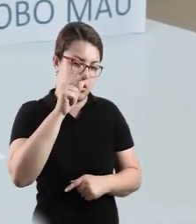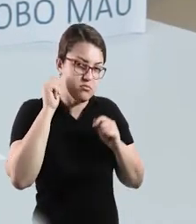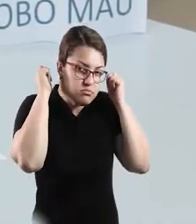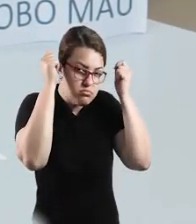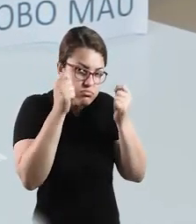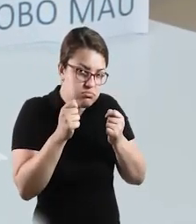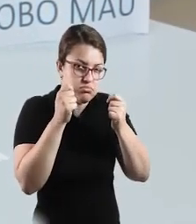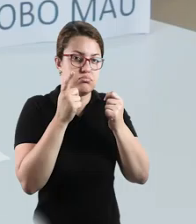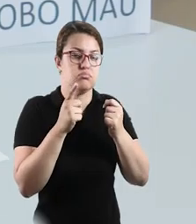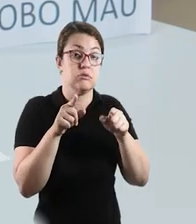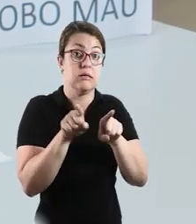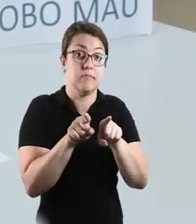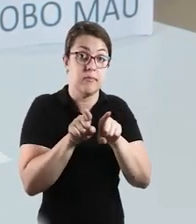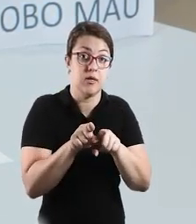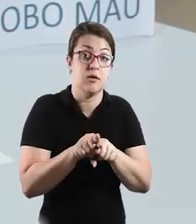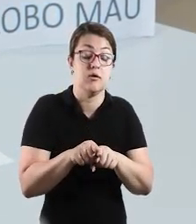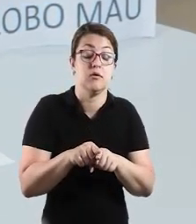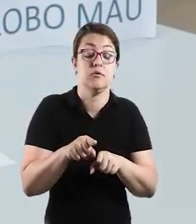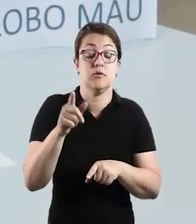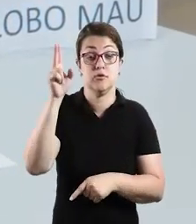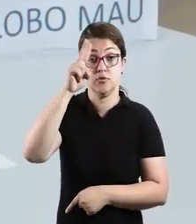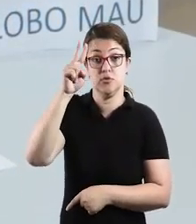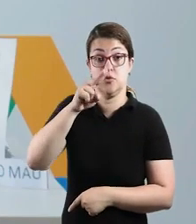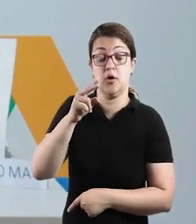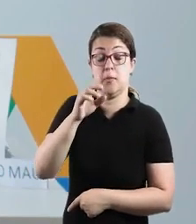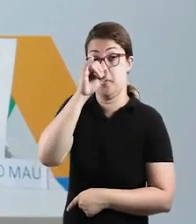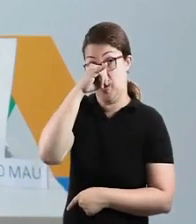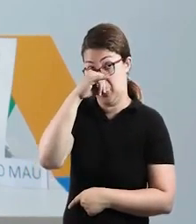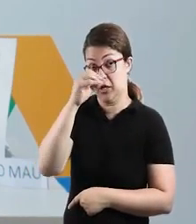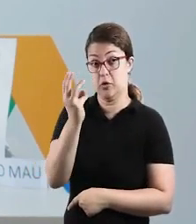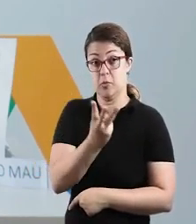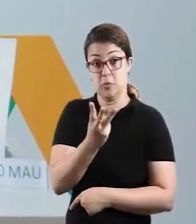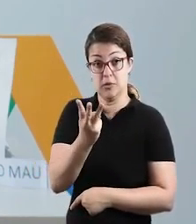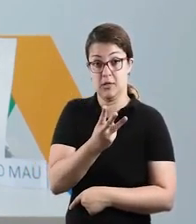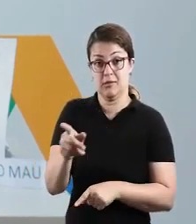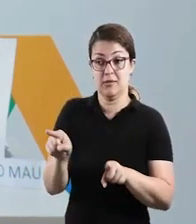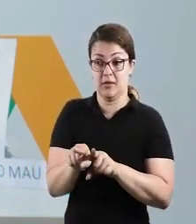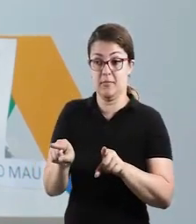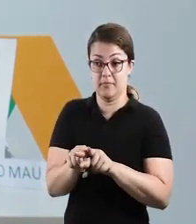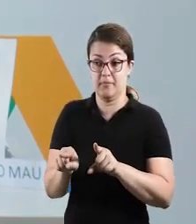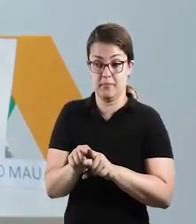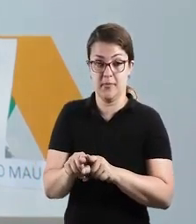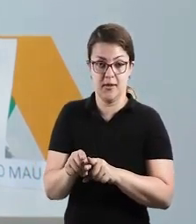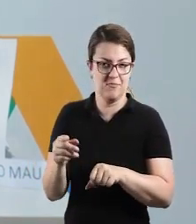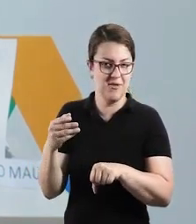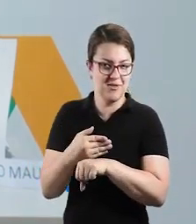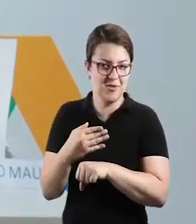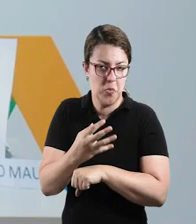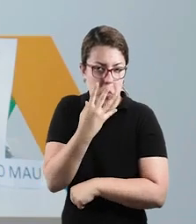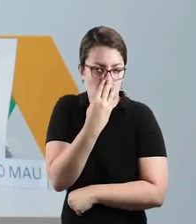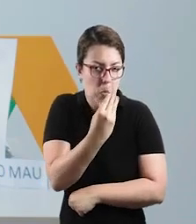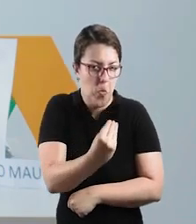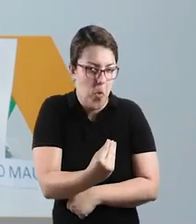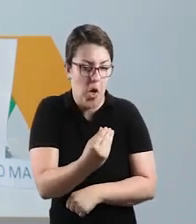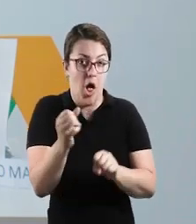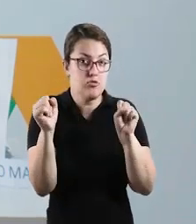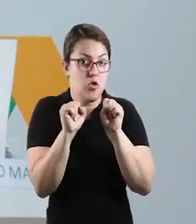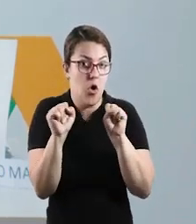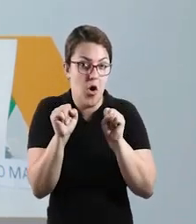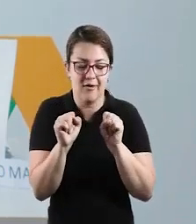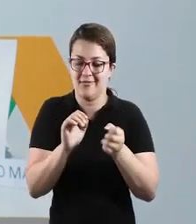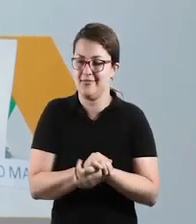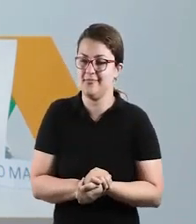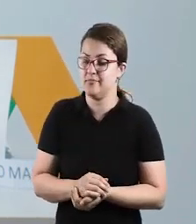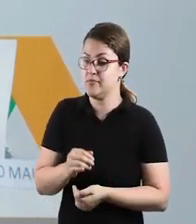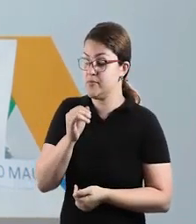dos Três Porquinhos, e é um personagem bem forte, é um personagem que as crianças adoram. Inclusive eu adoro o Lobo Mau. Então